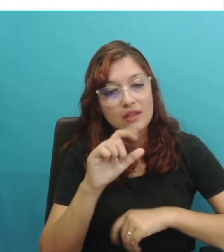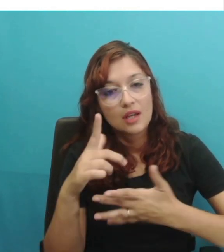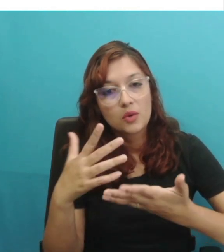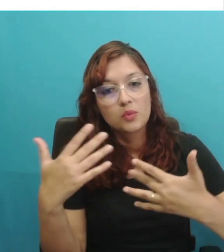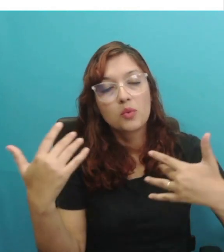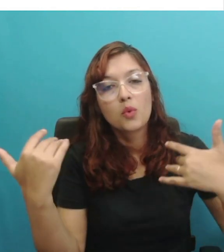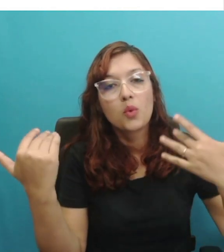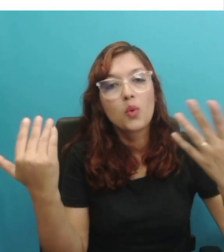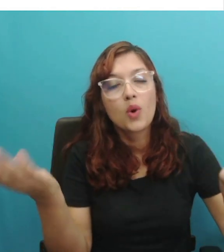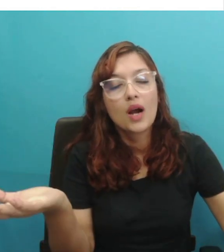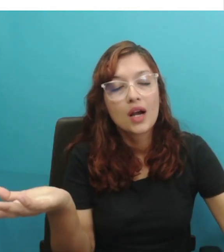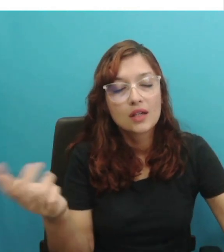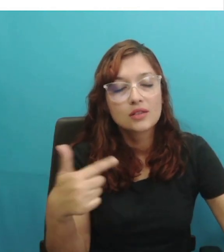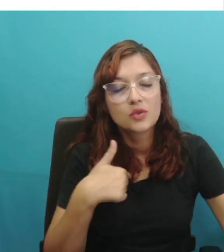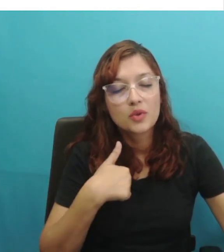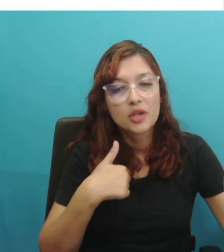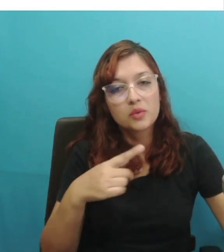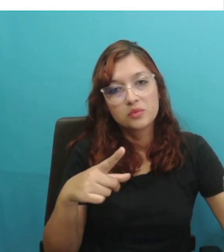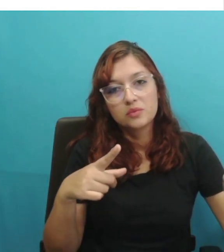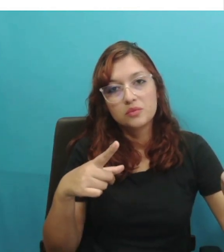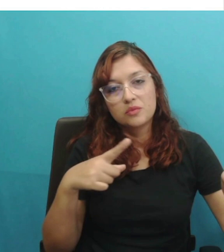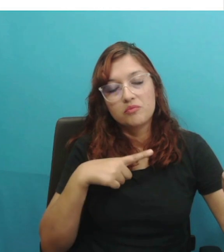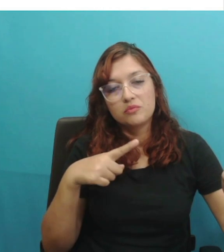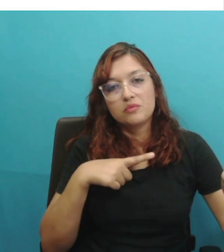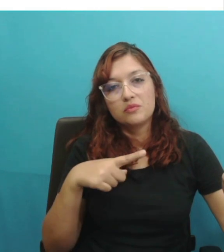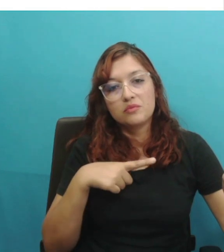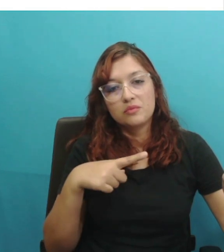Tem o sentido de